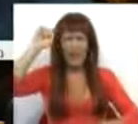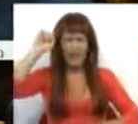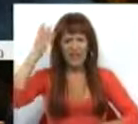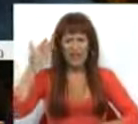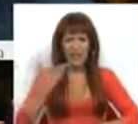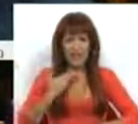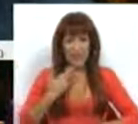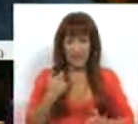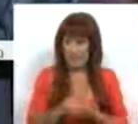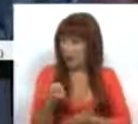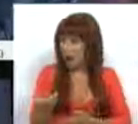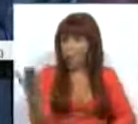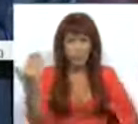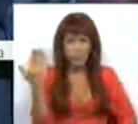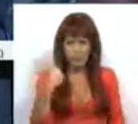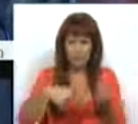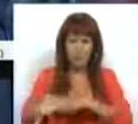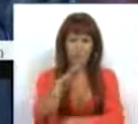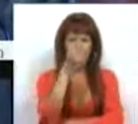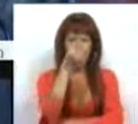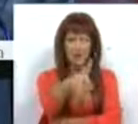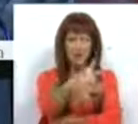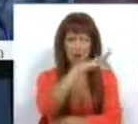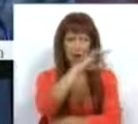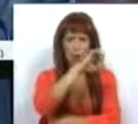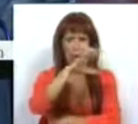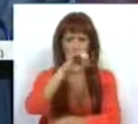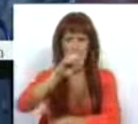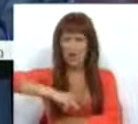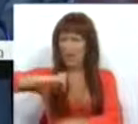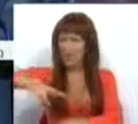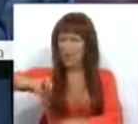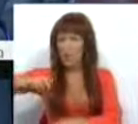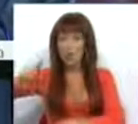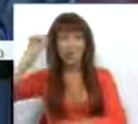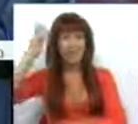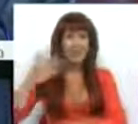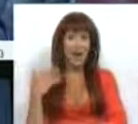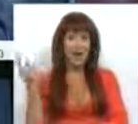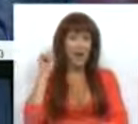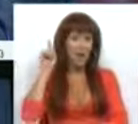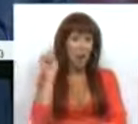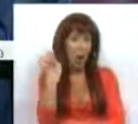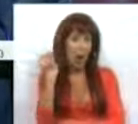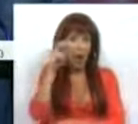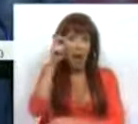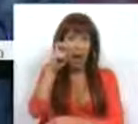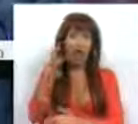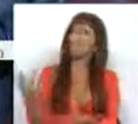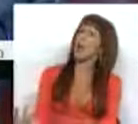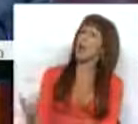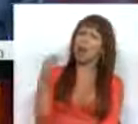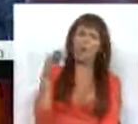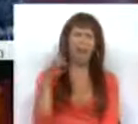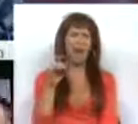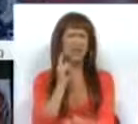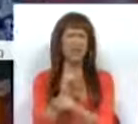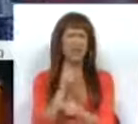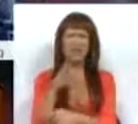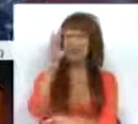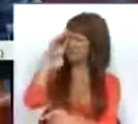pagar que representam já mais de 1.800 milhões de euros em déficit tarifário. E é agora o mesmo PS